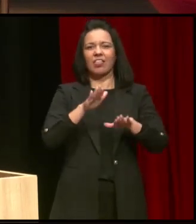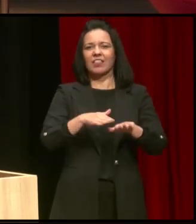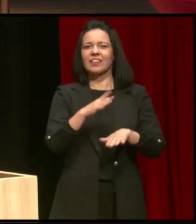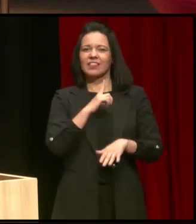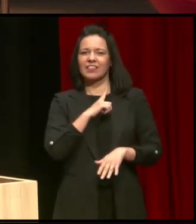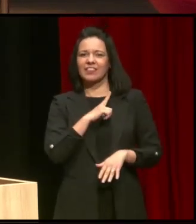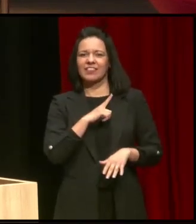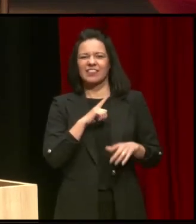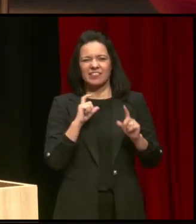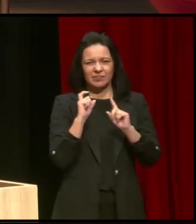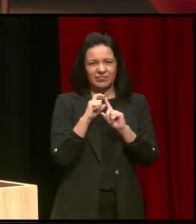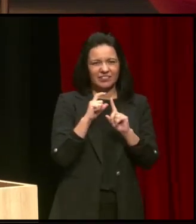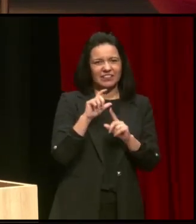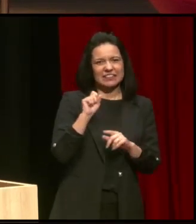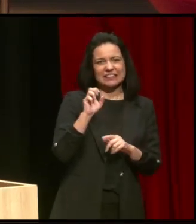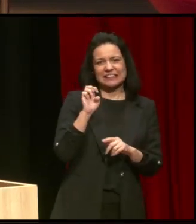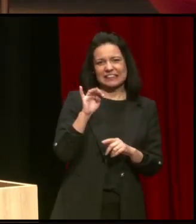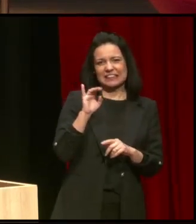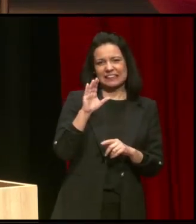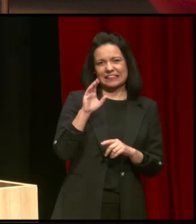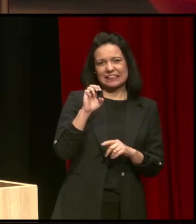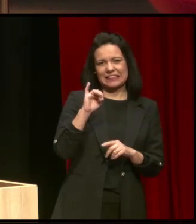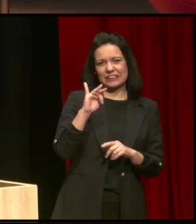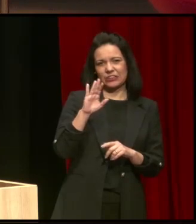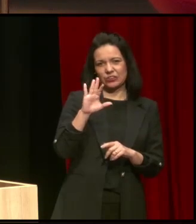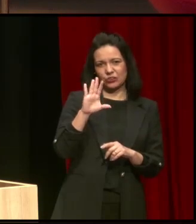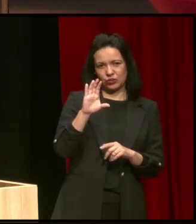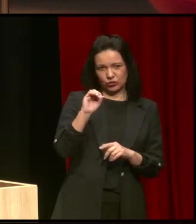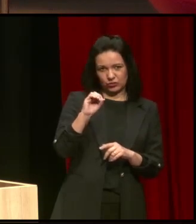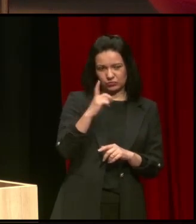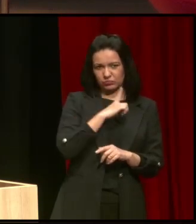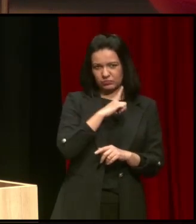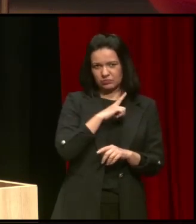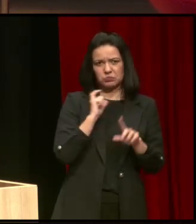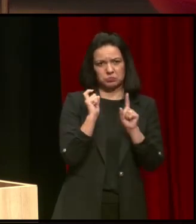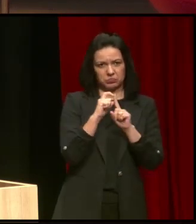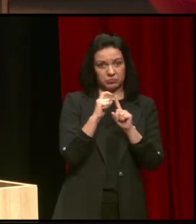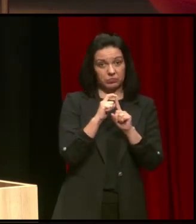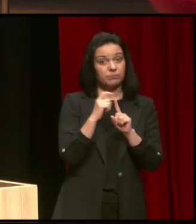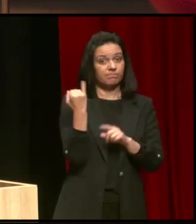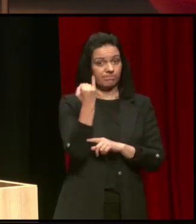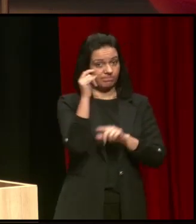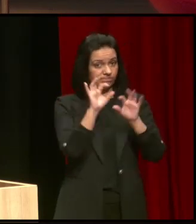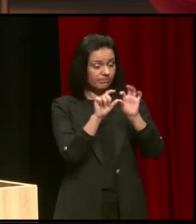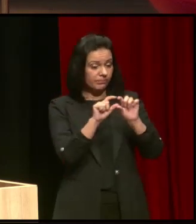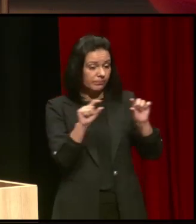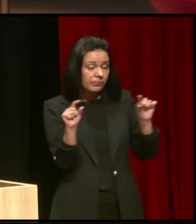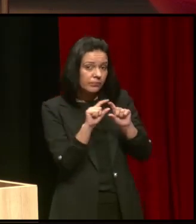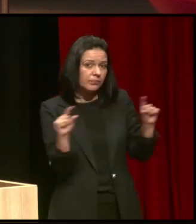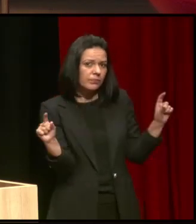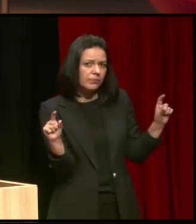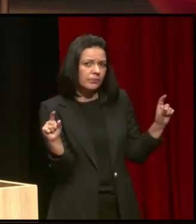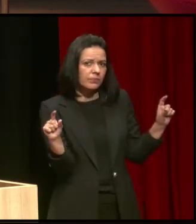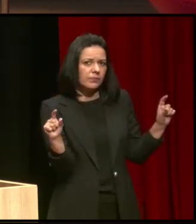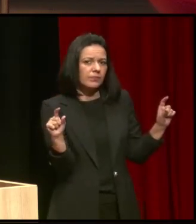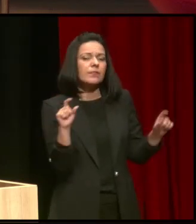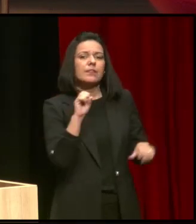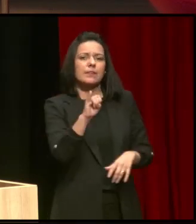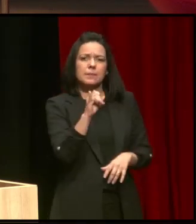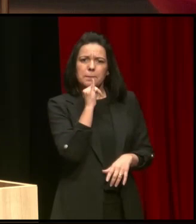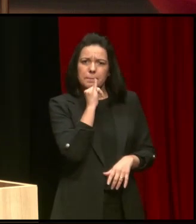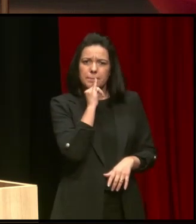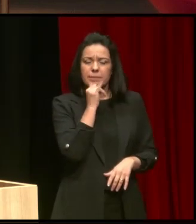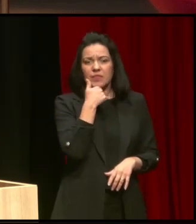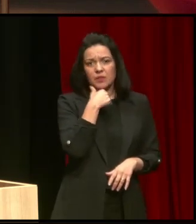Não acredita em mais nada. Não pensem, gente, agora essa frase aqui é importante, ó. Não pensem que esses pais ou